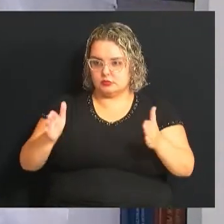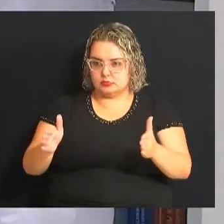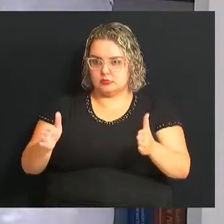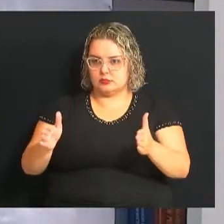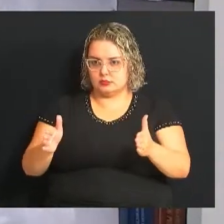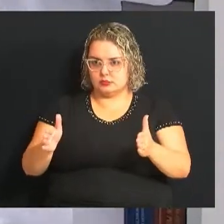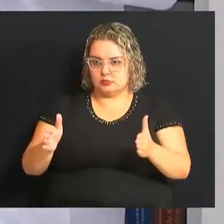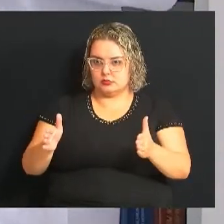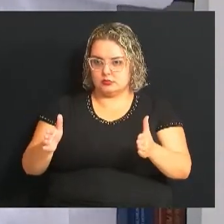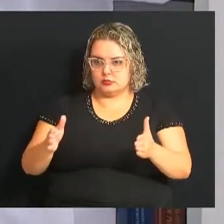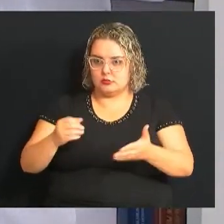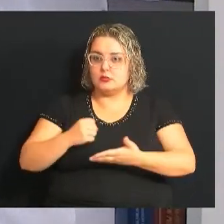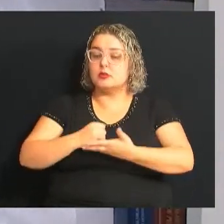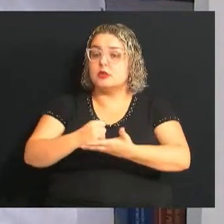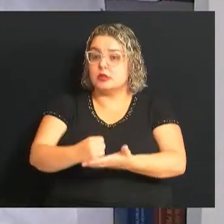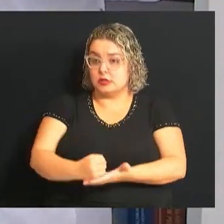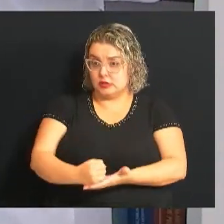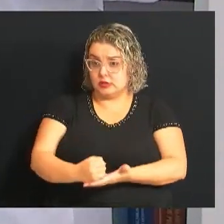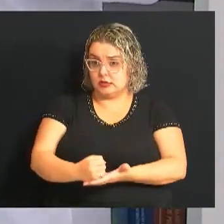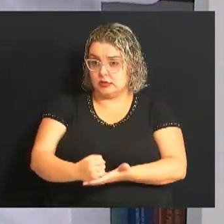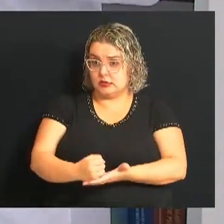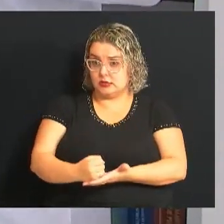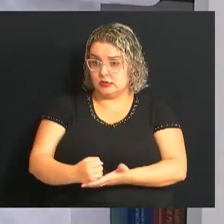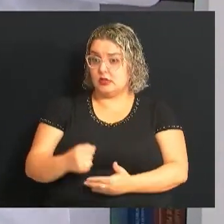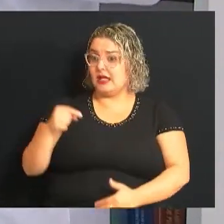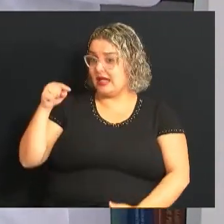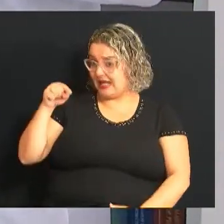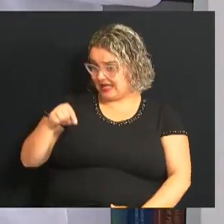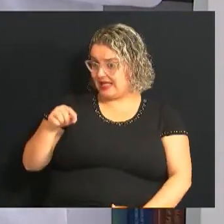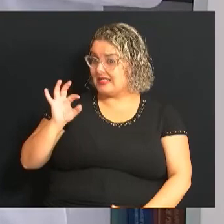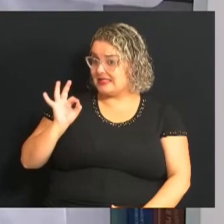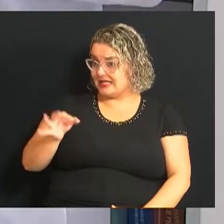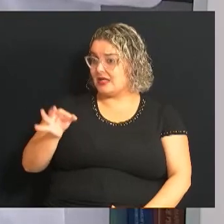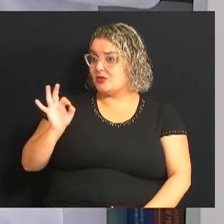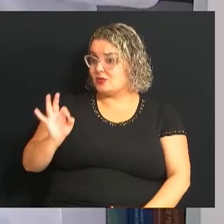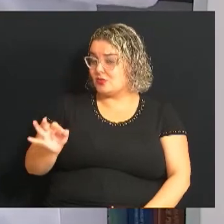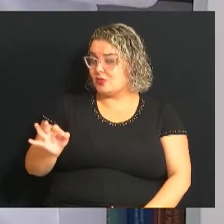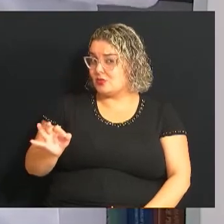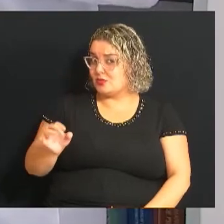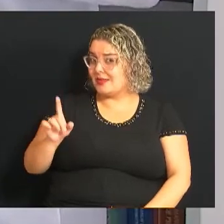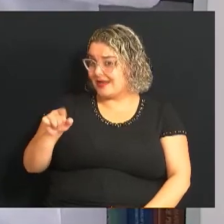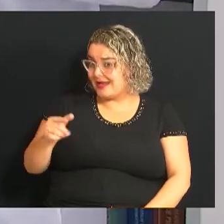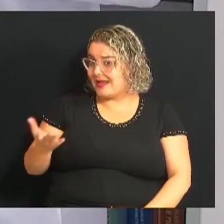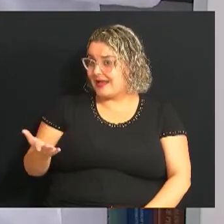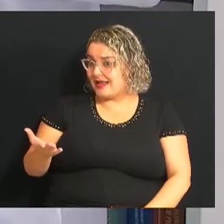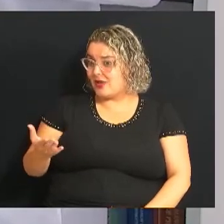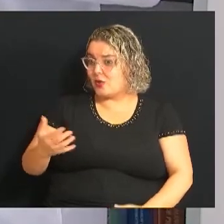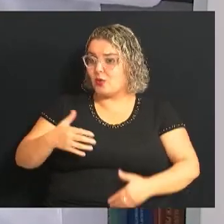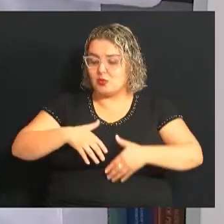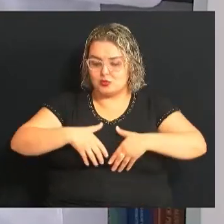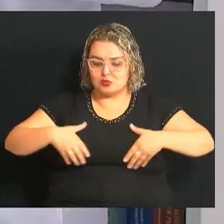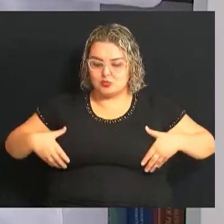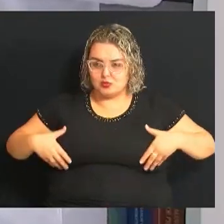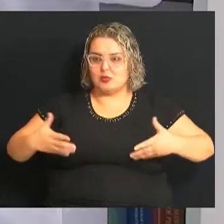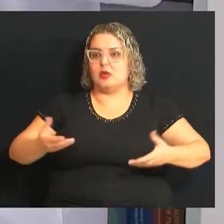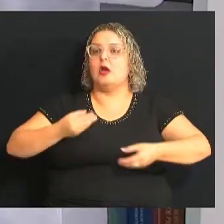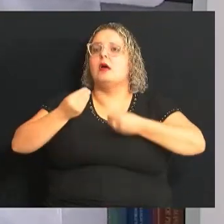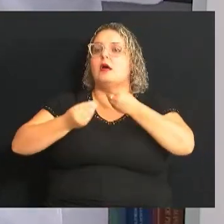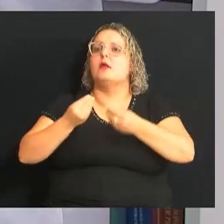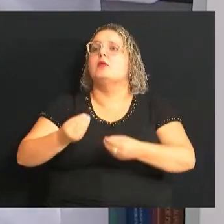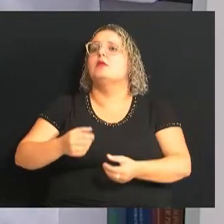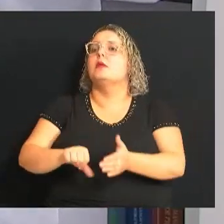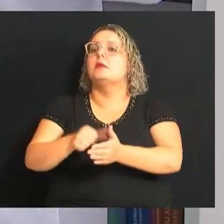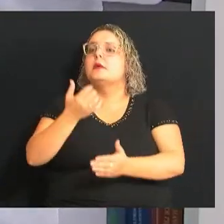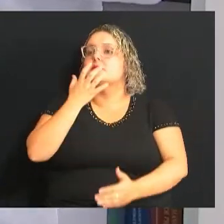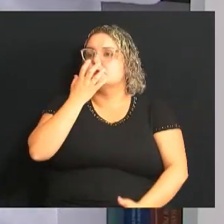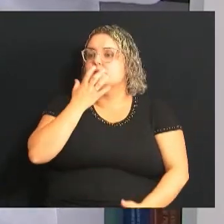caixinha de transporte. Esse aqui é o ideal. um cinto? Como é que funciona? Vamos falar primeiro de cachorro.